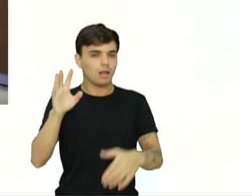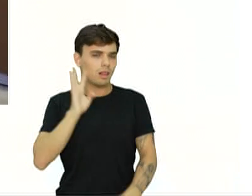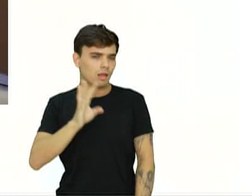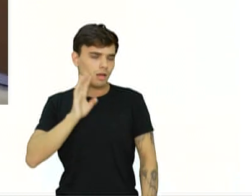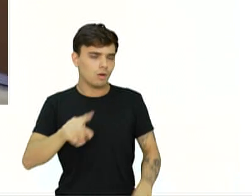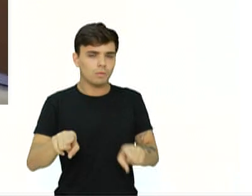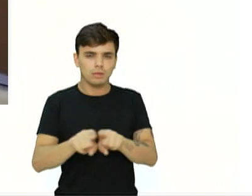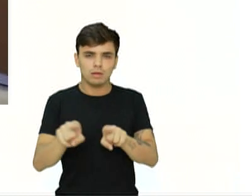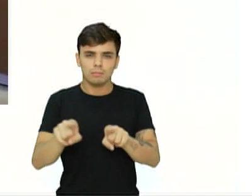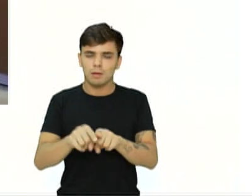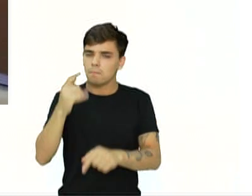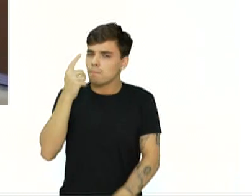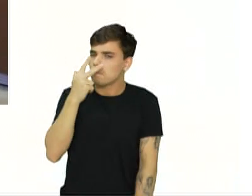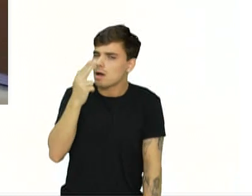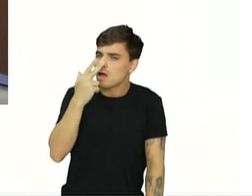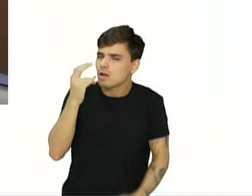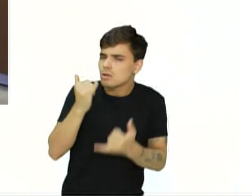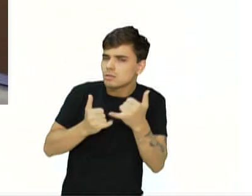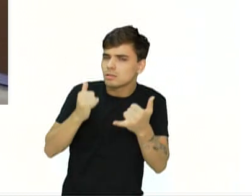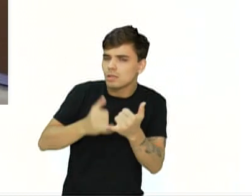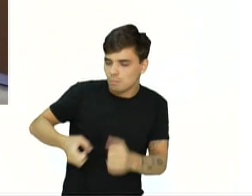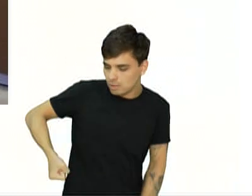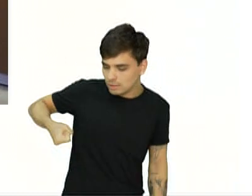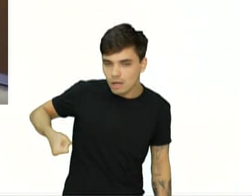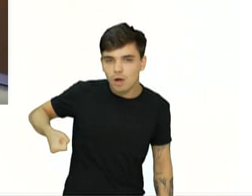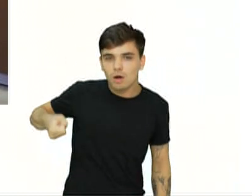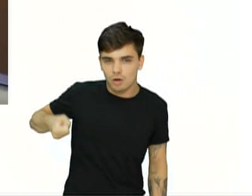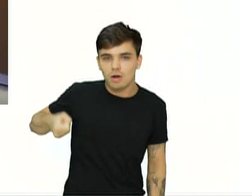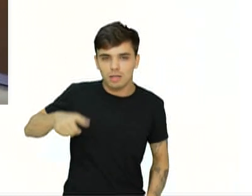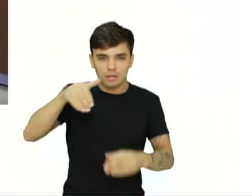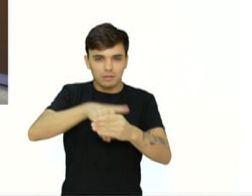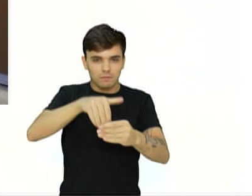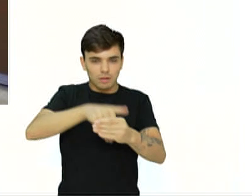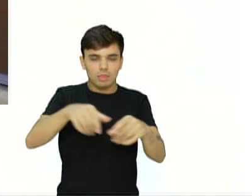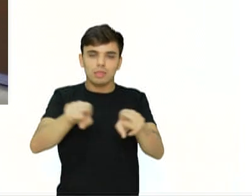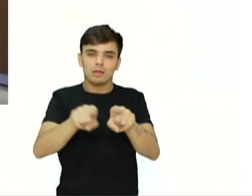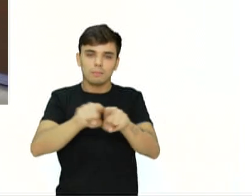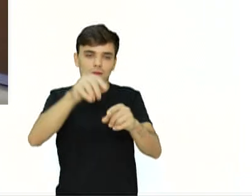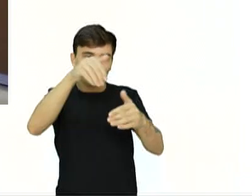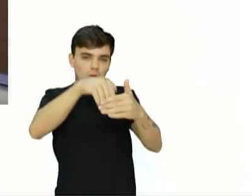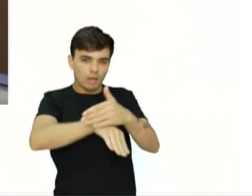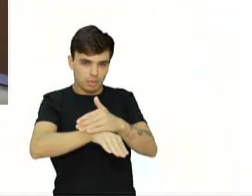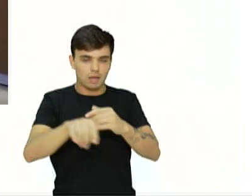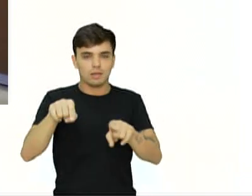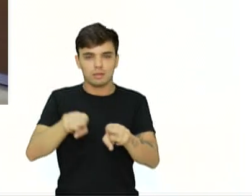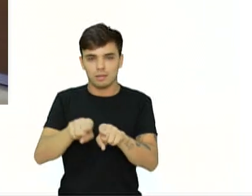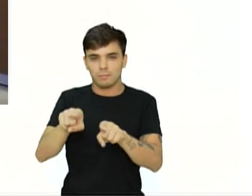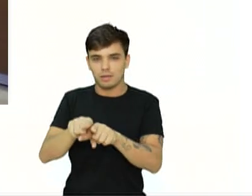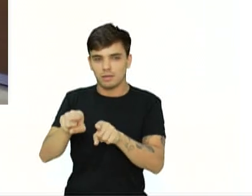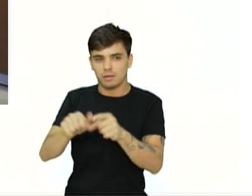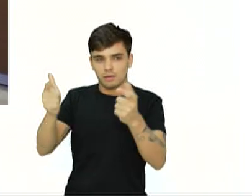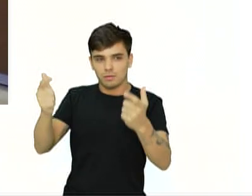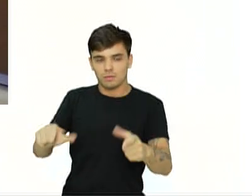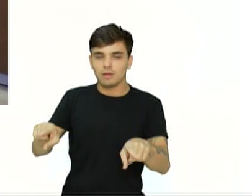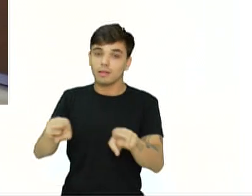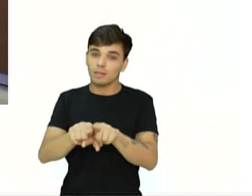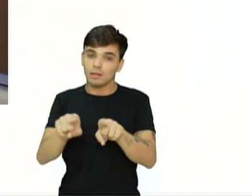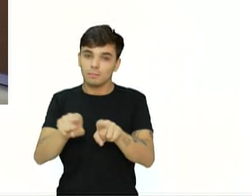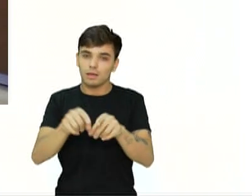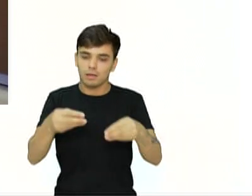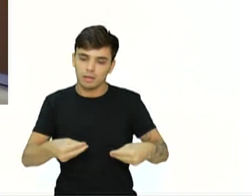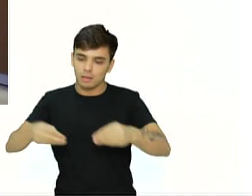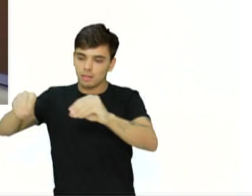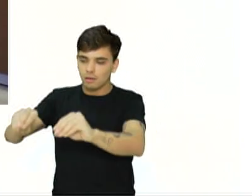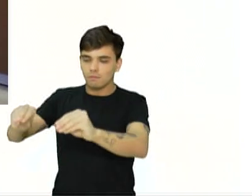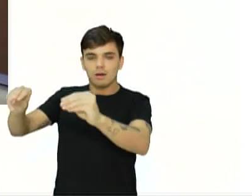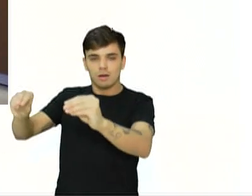uma urna, é como se fosse uma sacola, né? Que os votos também são depositados nesse espaço e levados